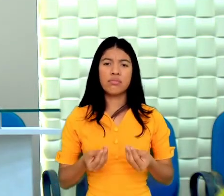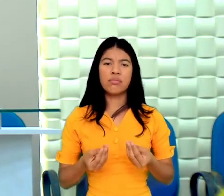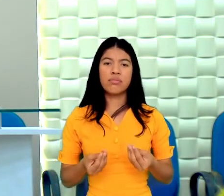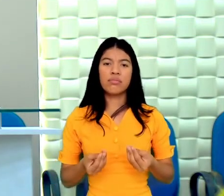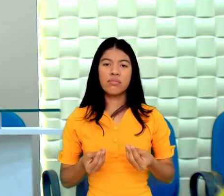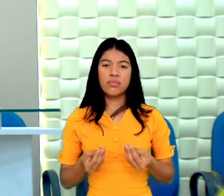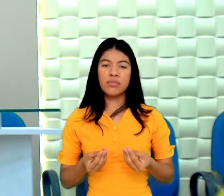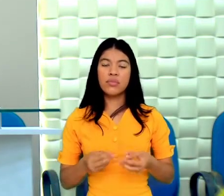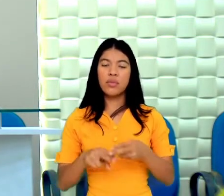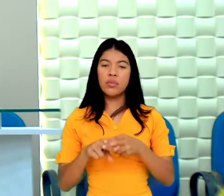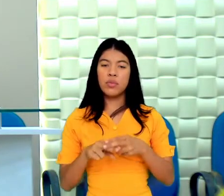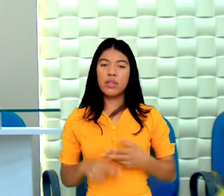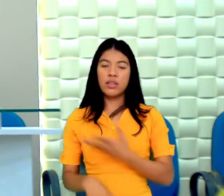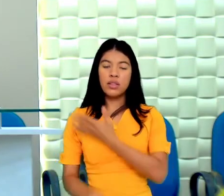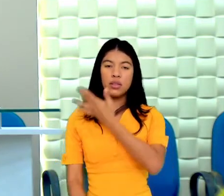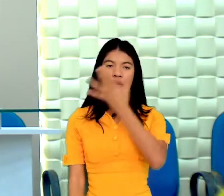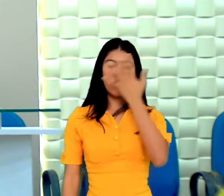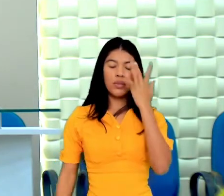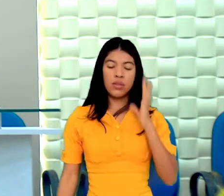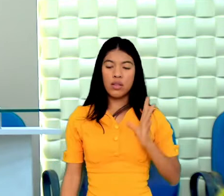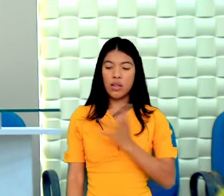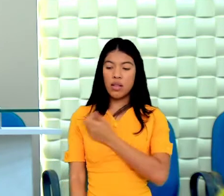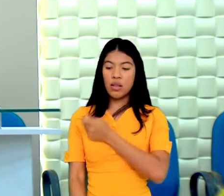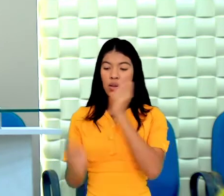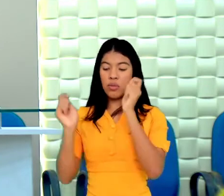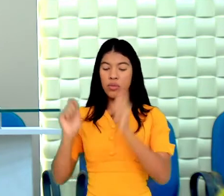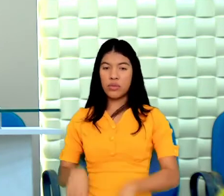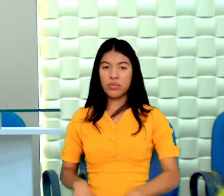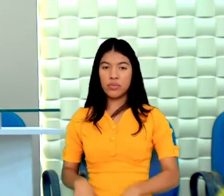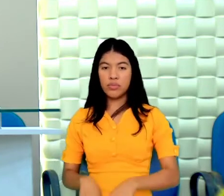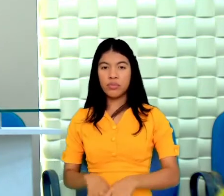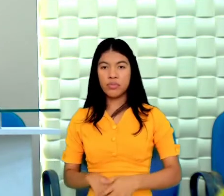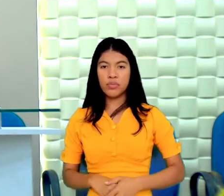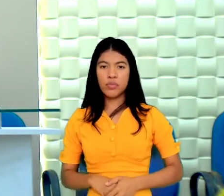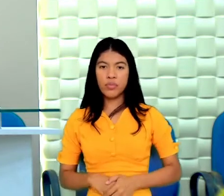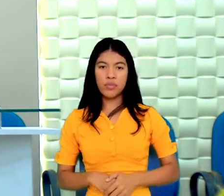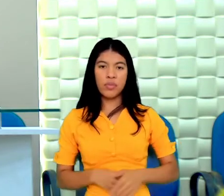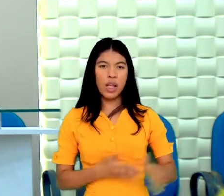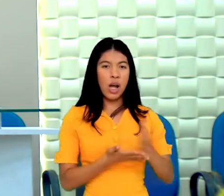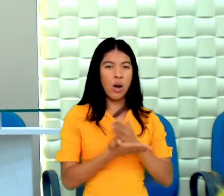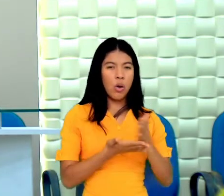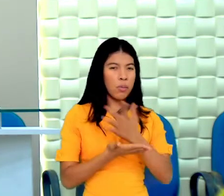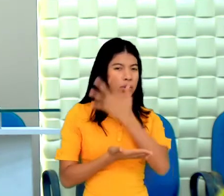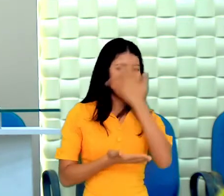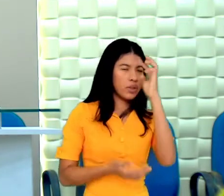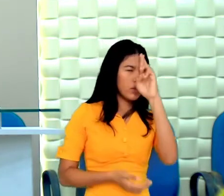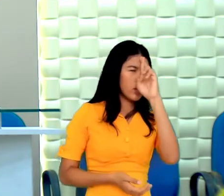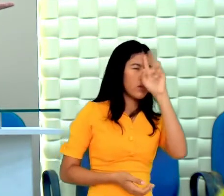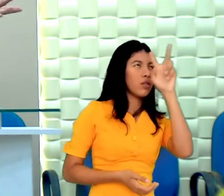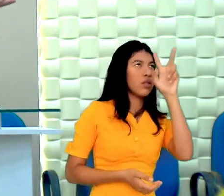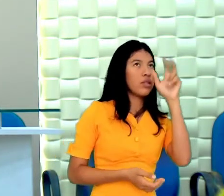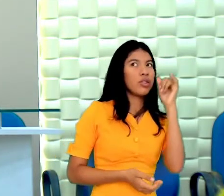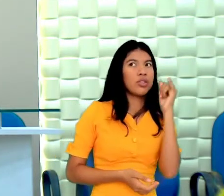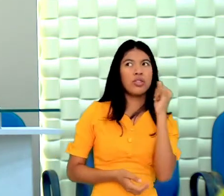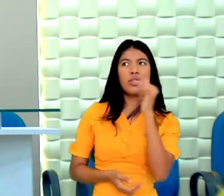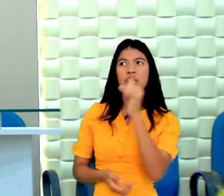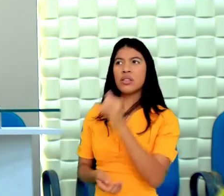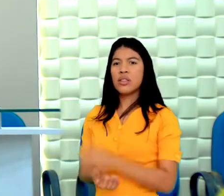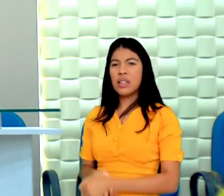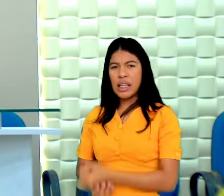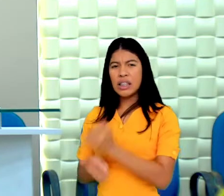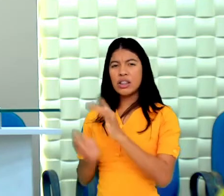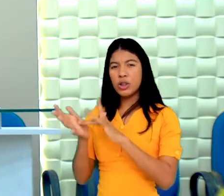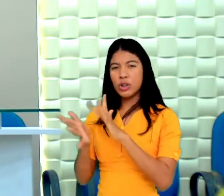O grande equívoco de muita gente é dizer: se Jesus morreu, então todo mundo é